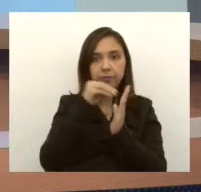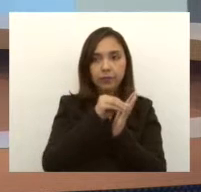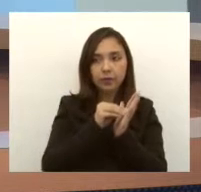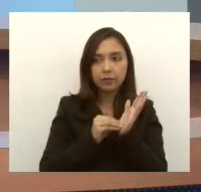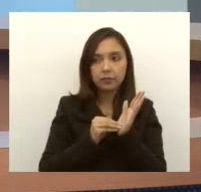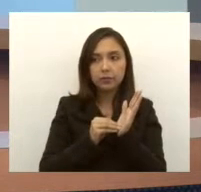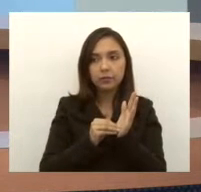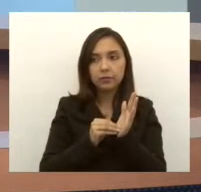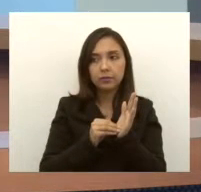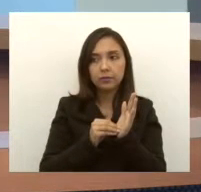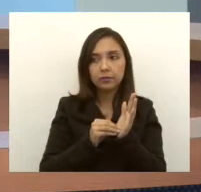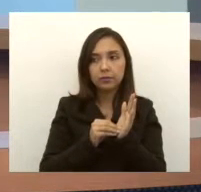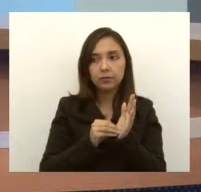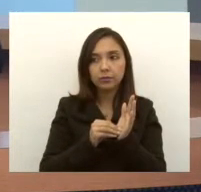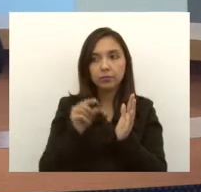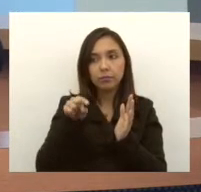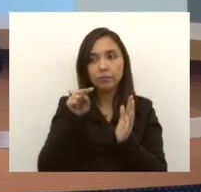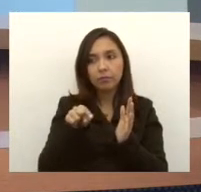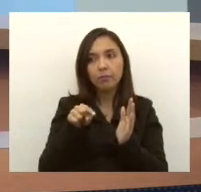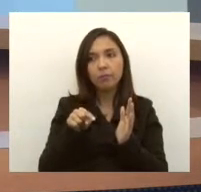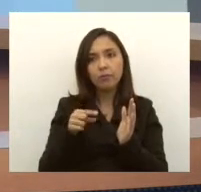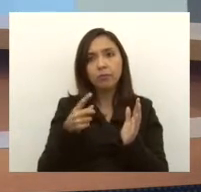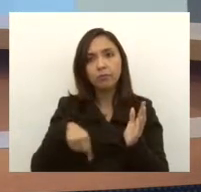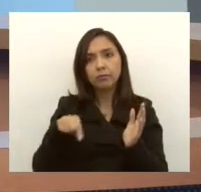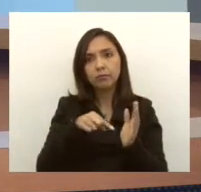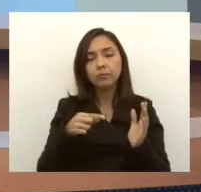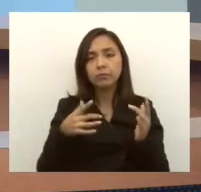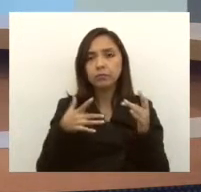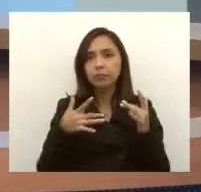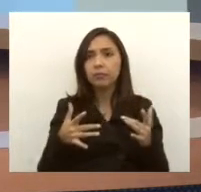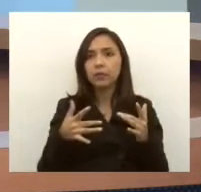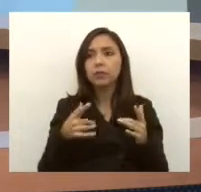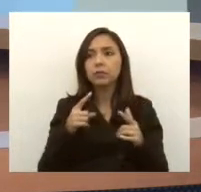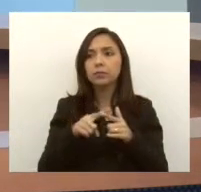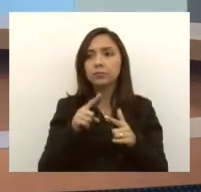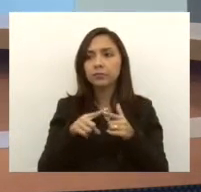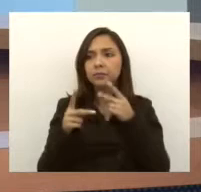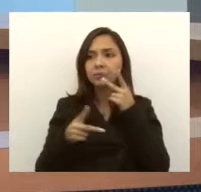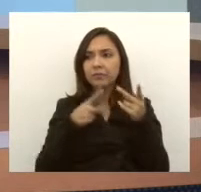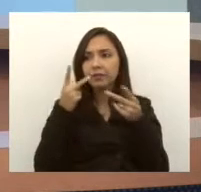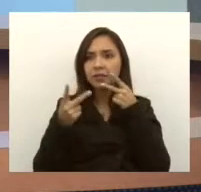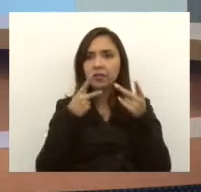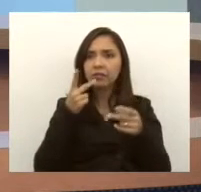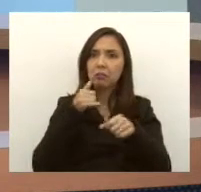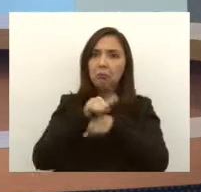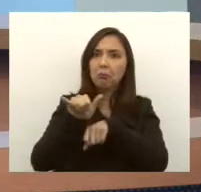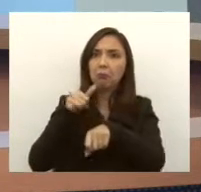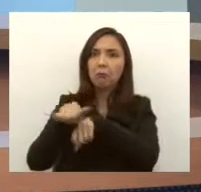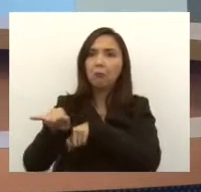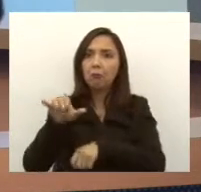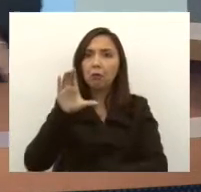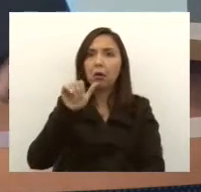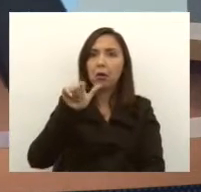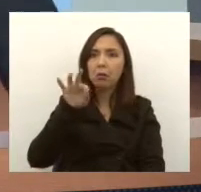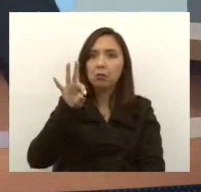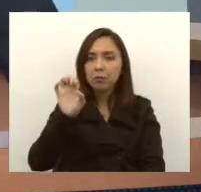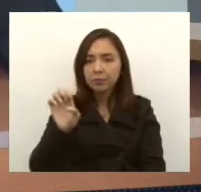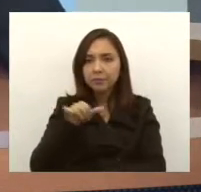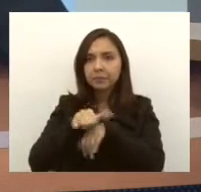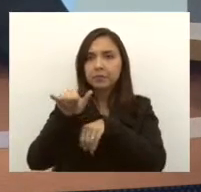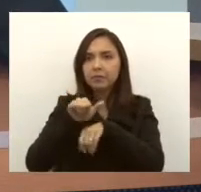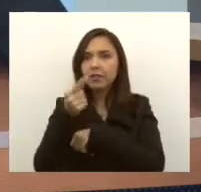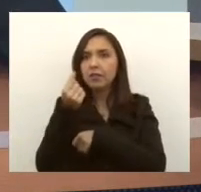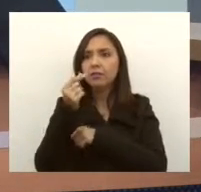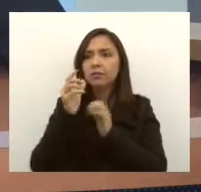presidente, Vossa Excelência tem que tomar uma atitude, porque se fala muito em calote nesta casa, mas